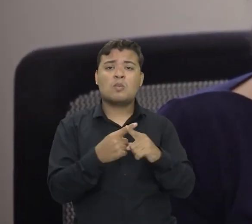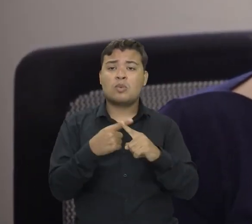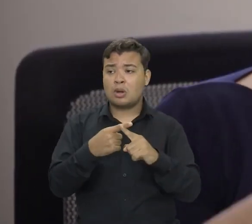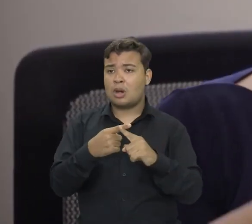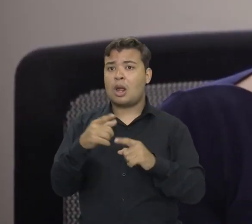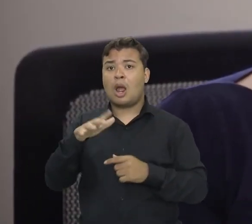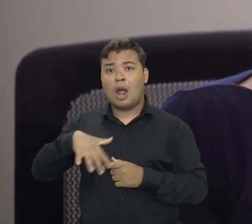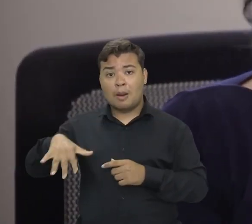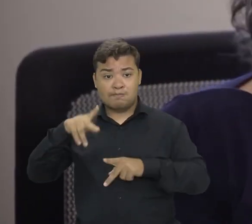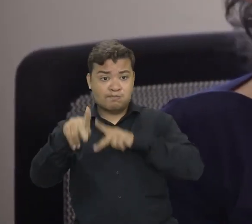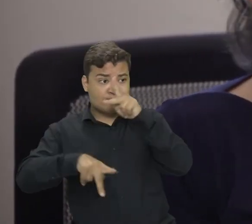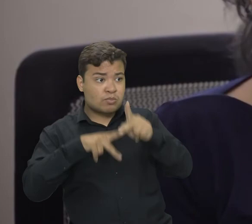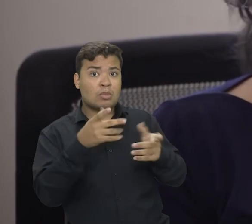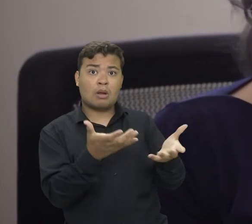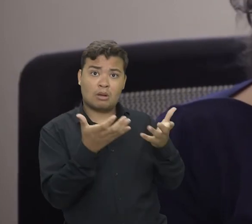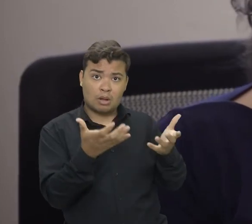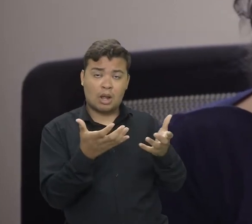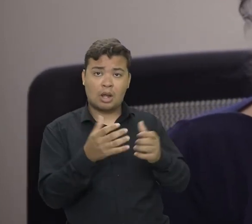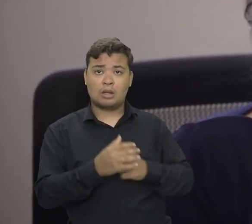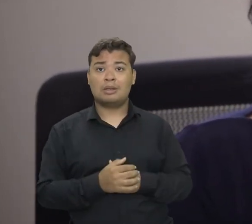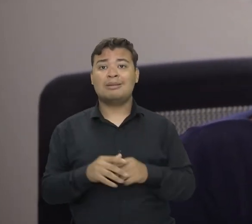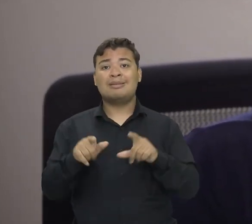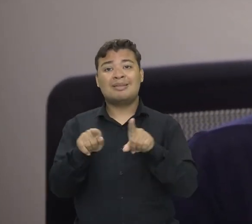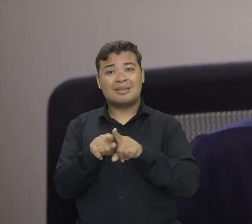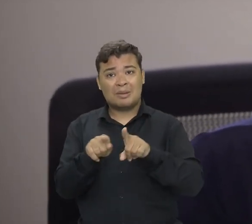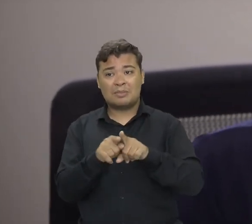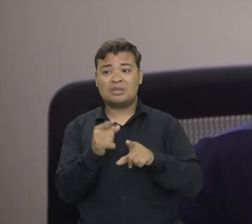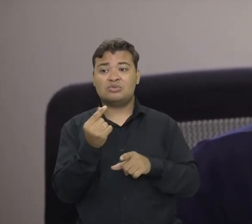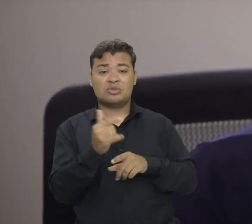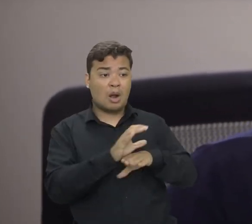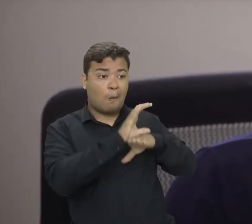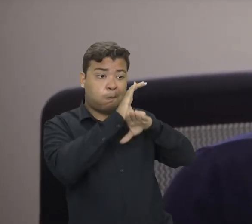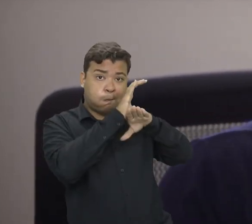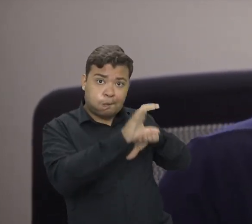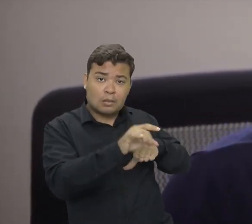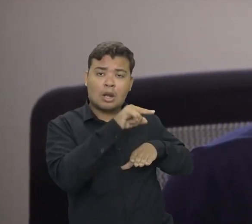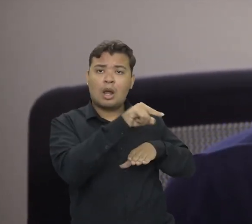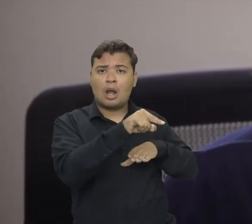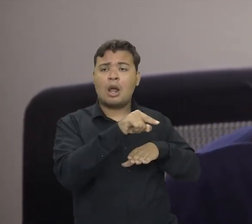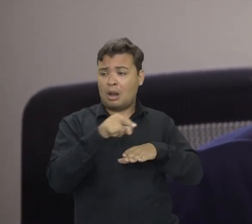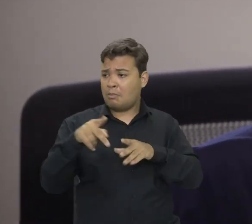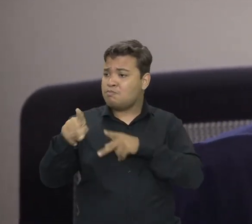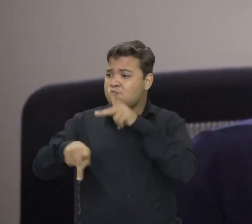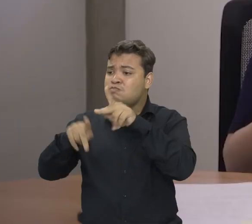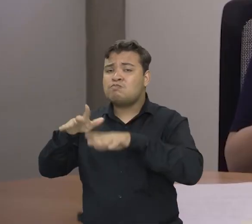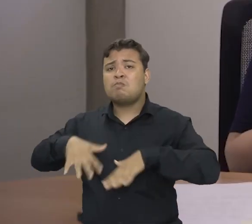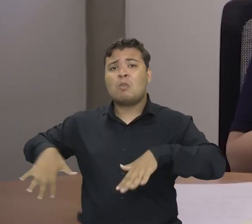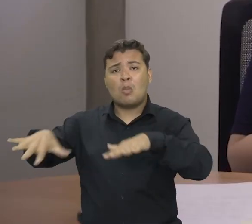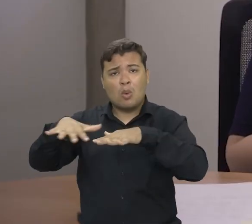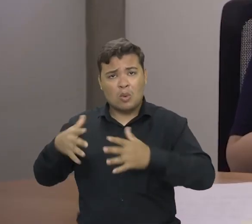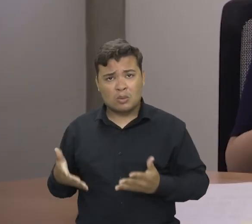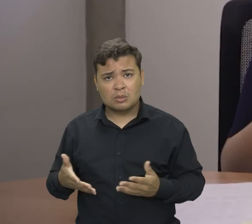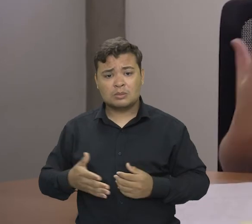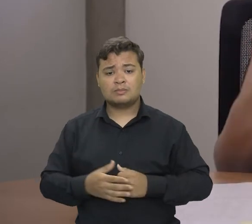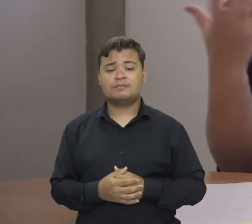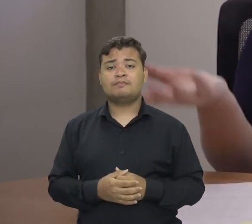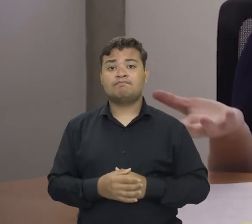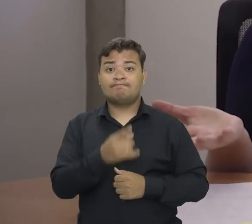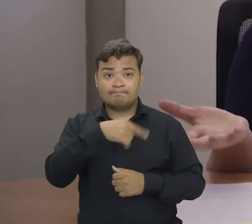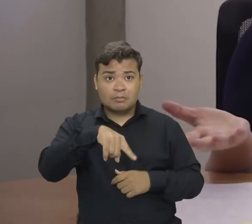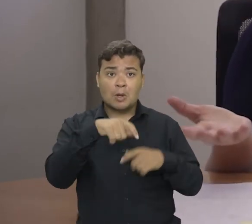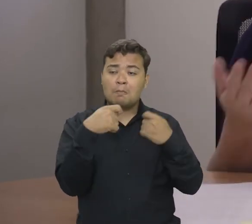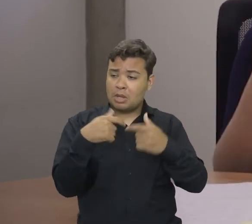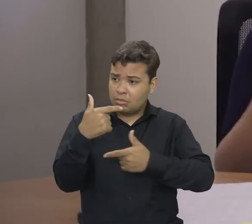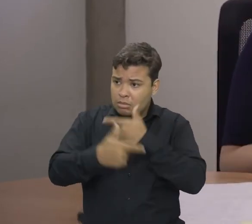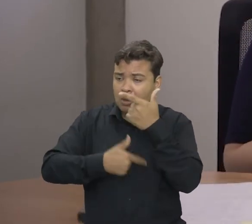público, e a maior parte do financiamento que garante o funcionamento deles também é público, né? Então, assim, acho que eles precisam servir